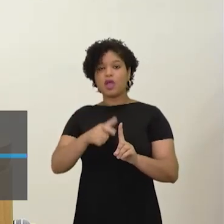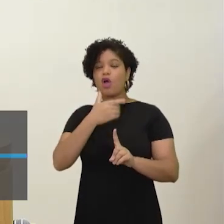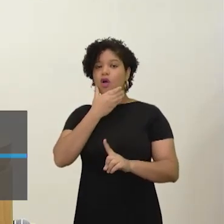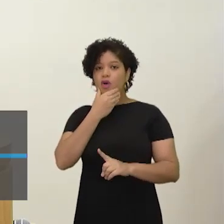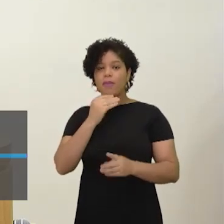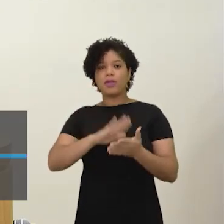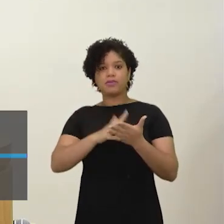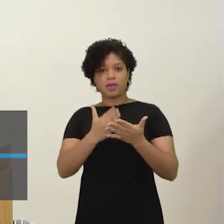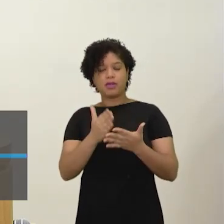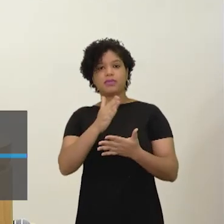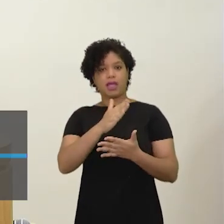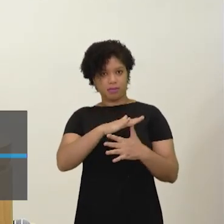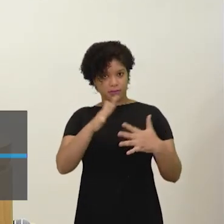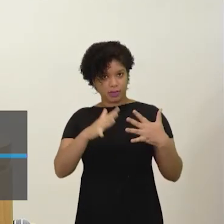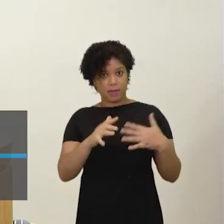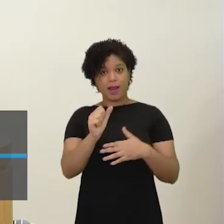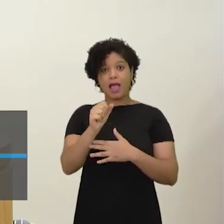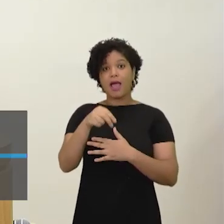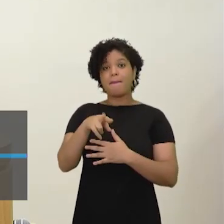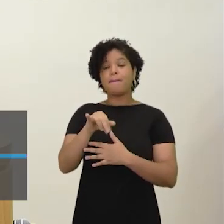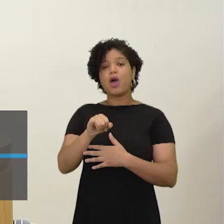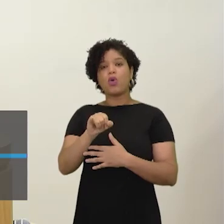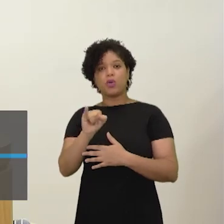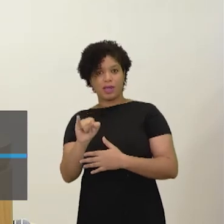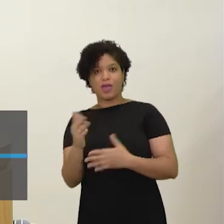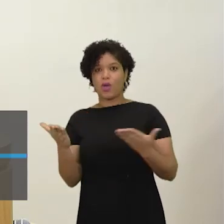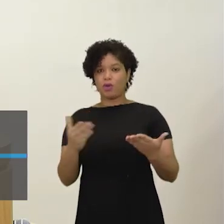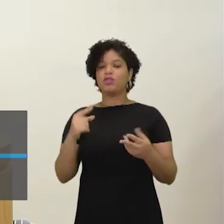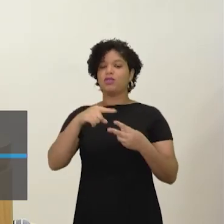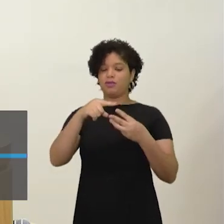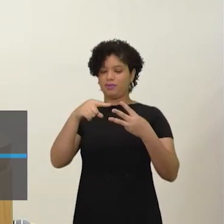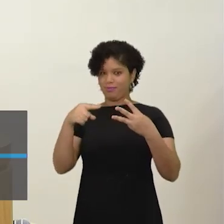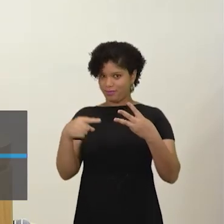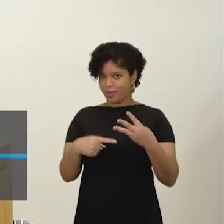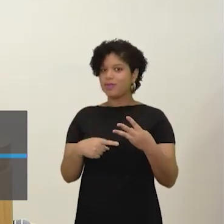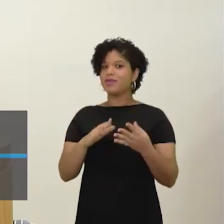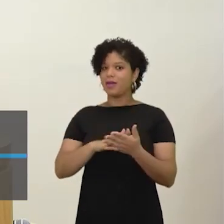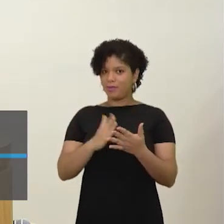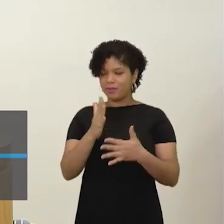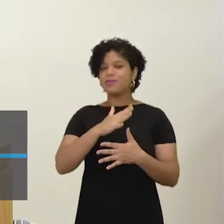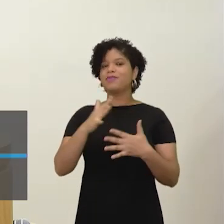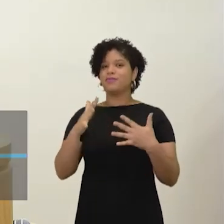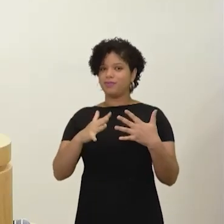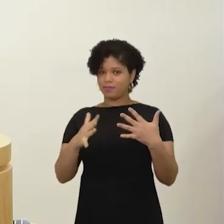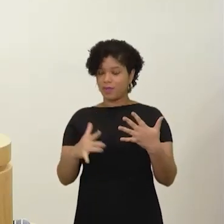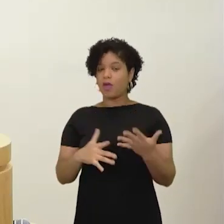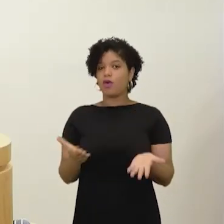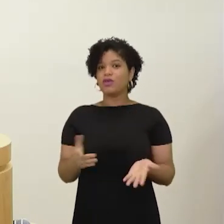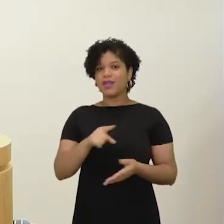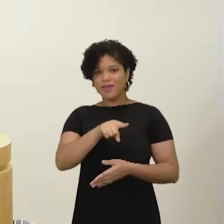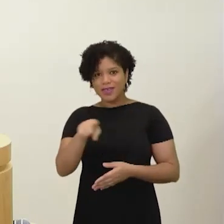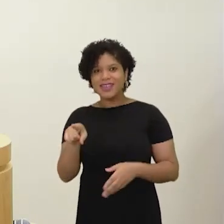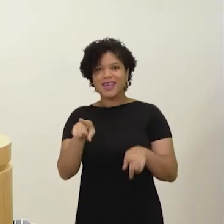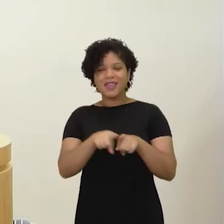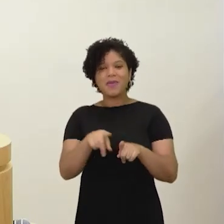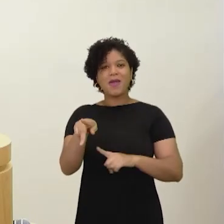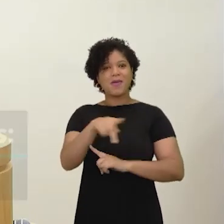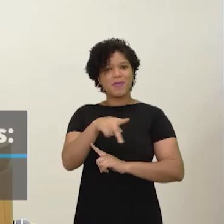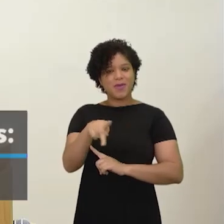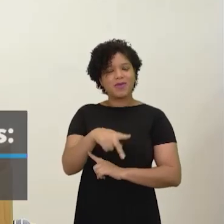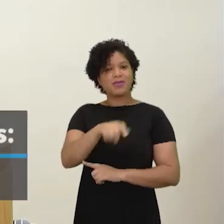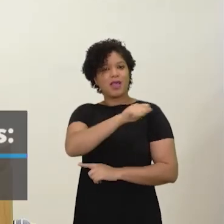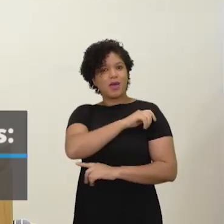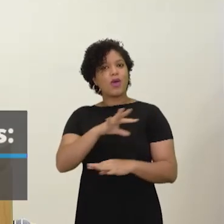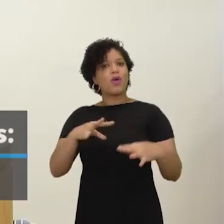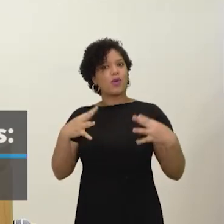estarão comigo nessa aula, então essa aula será feita por nós, eu, a Áquila, o Amauri e vocês, professores e